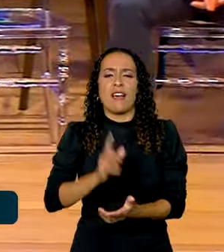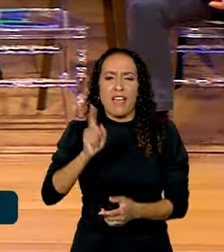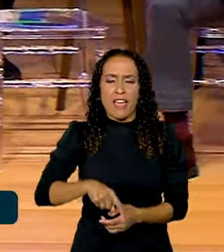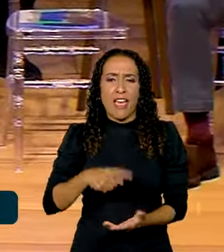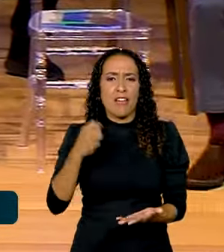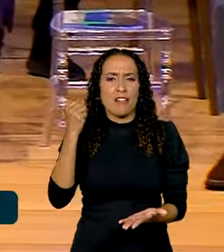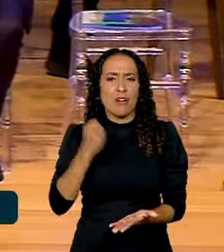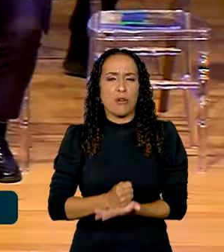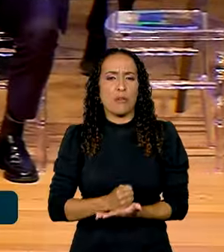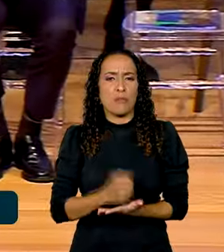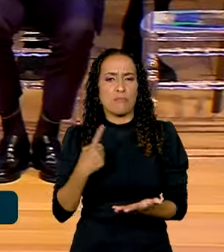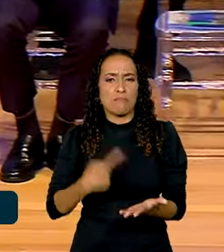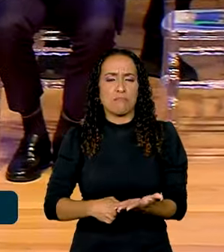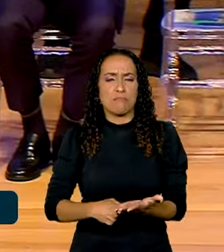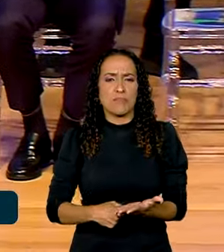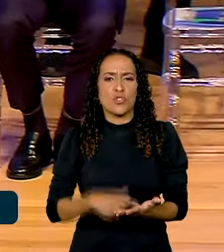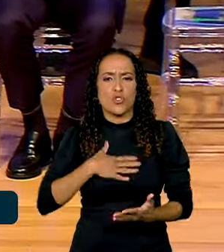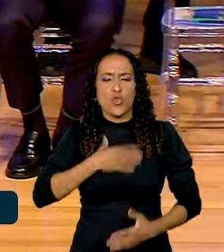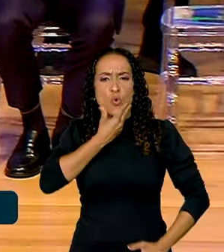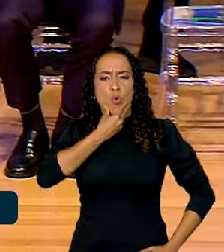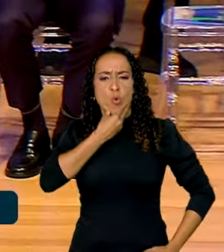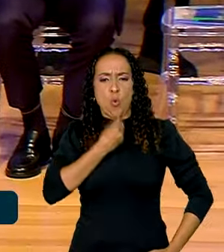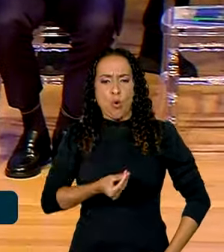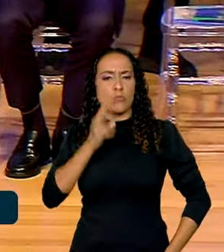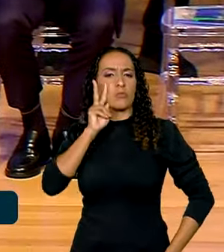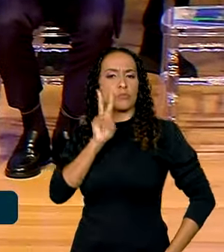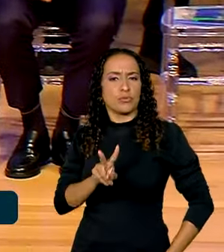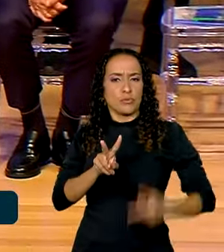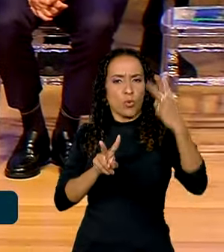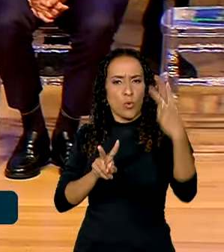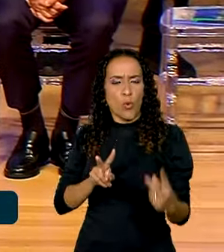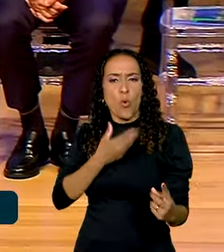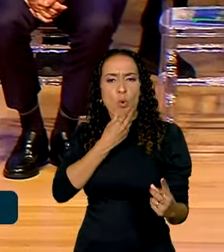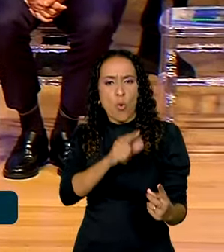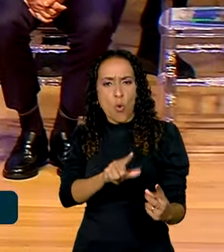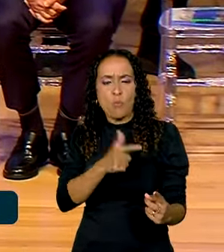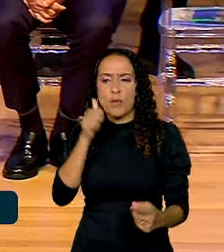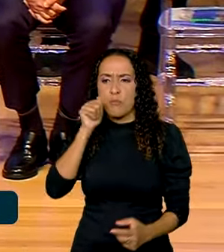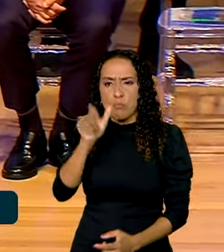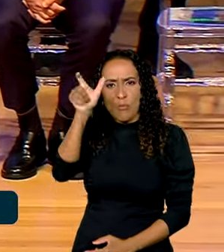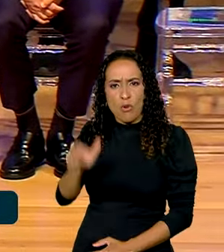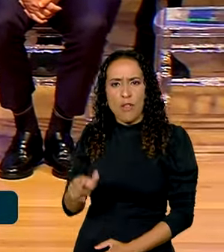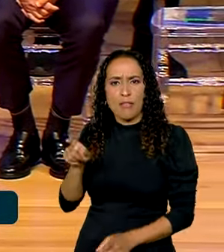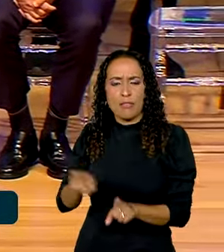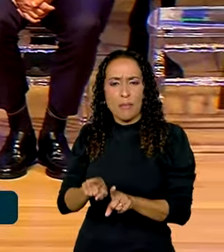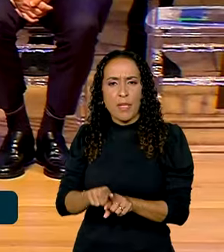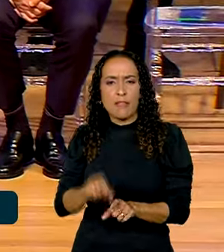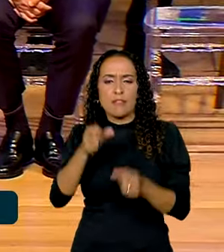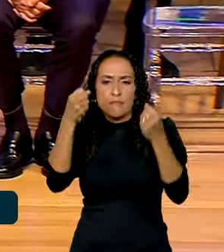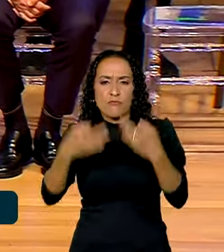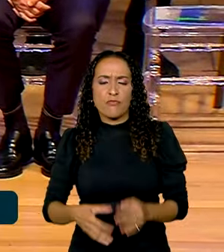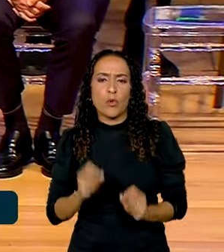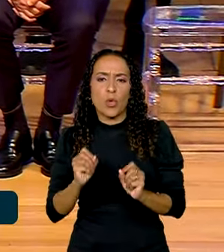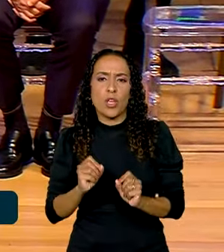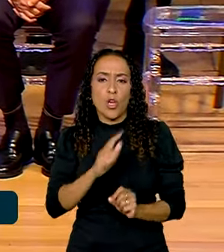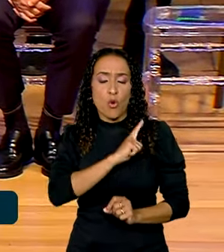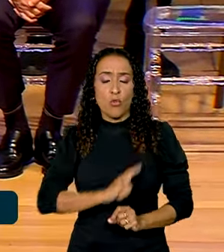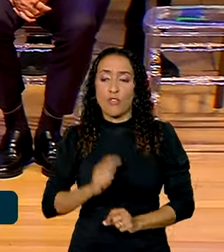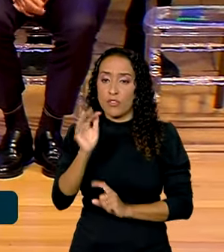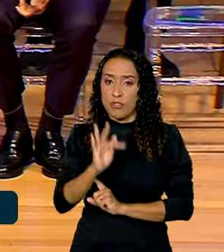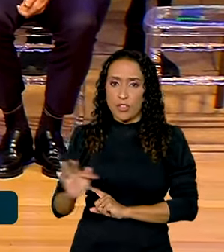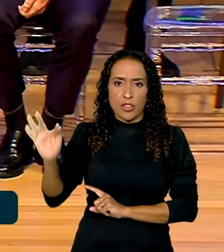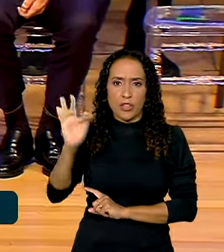compromisso de um homem olhando para outro homem, olhando para as mulheres e dizendo: o governo federal